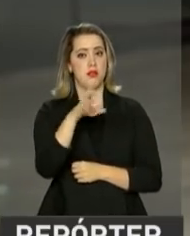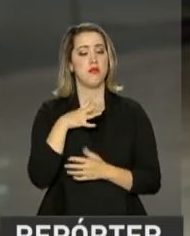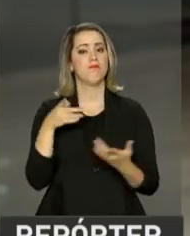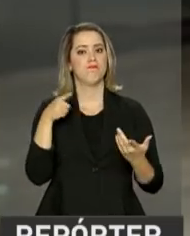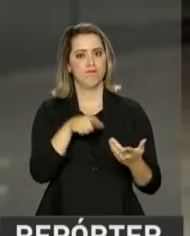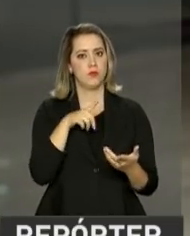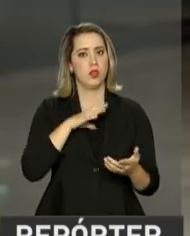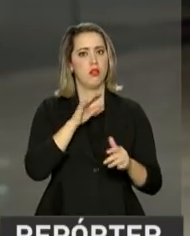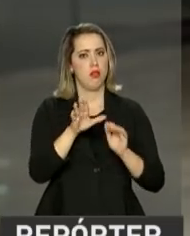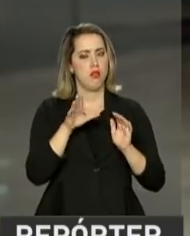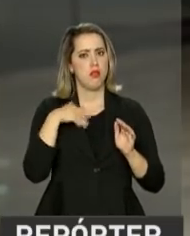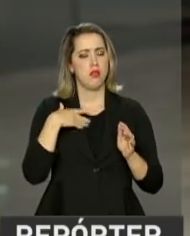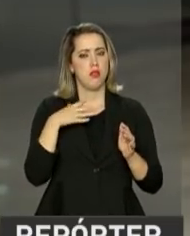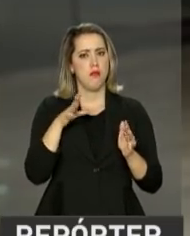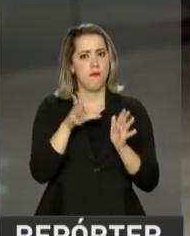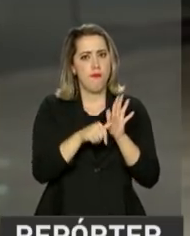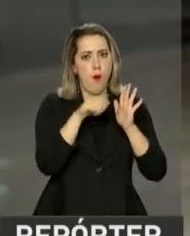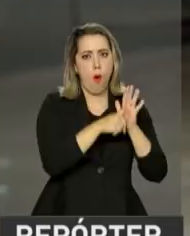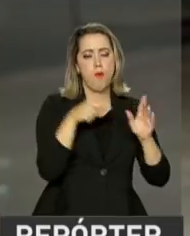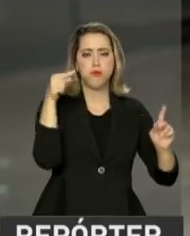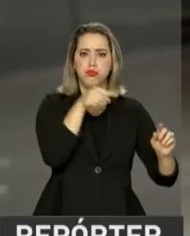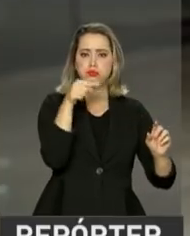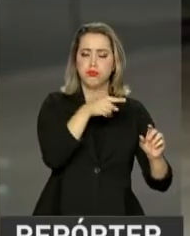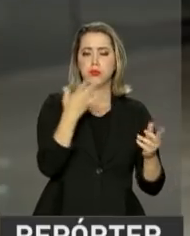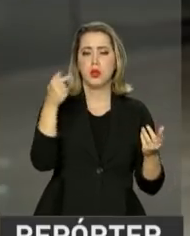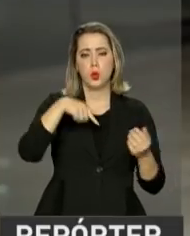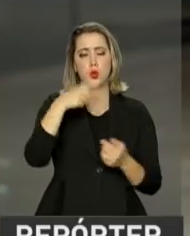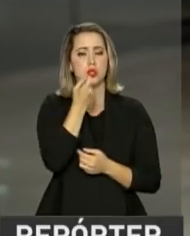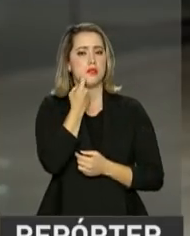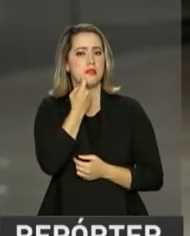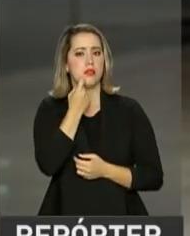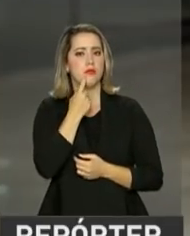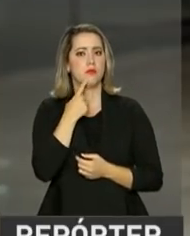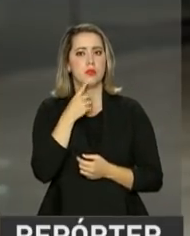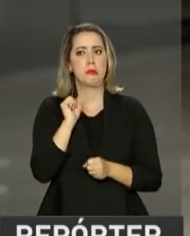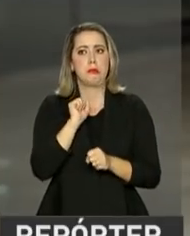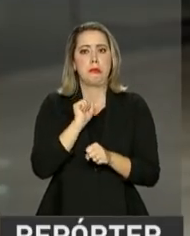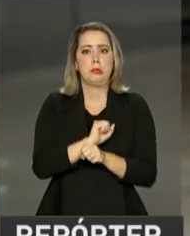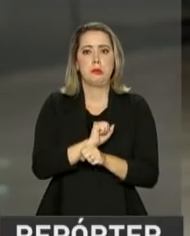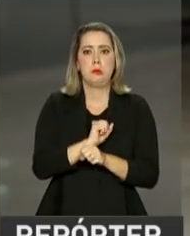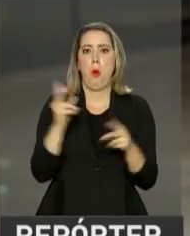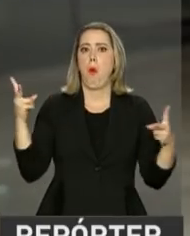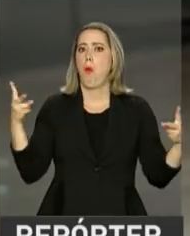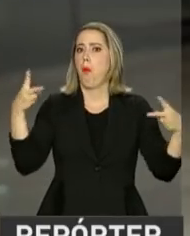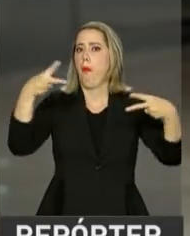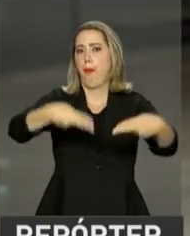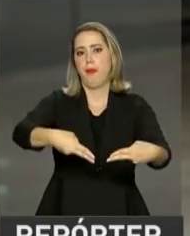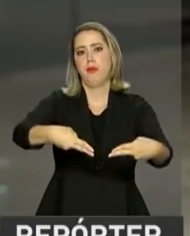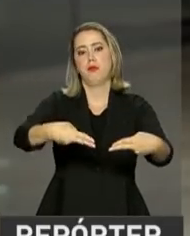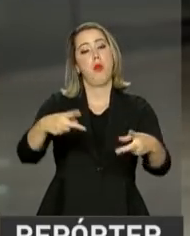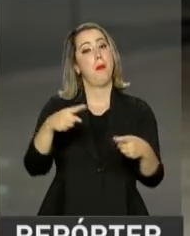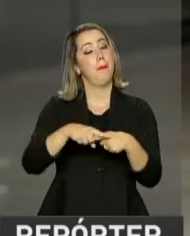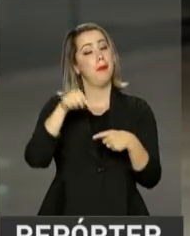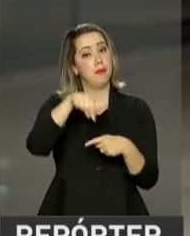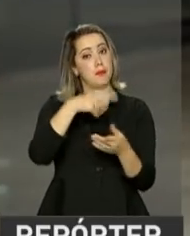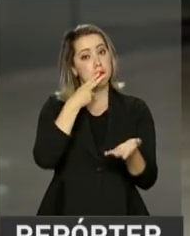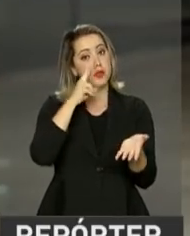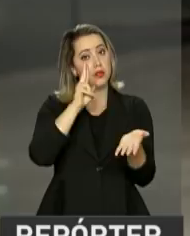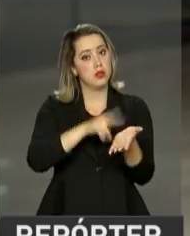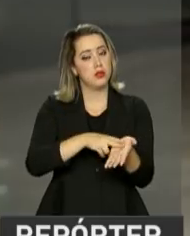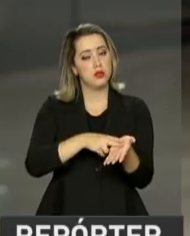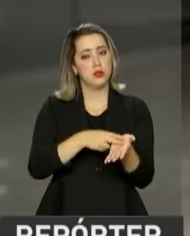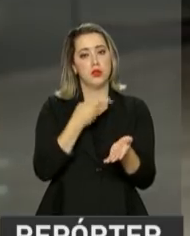sistema informacional, que na tarde desta sexta-feira ficou fora do ar. Mas nesta nota, o Gabinete de